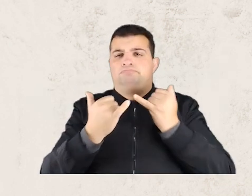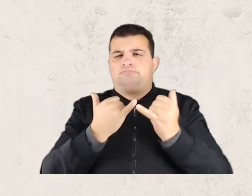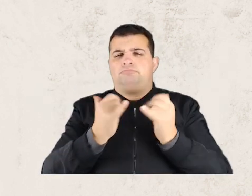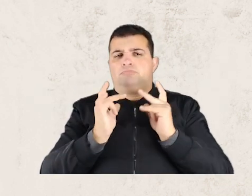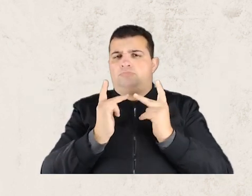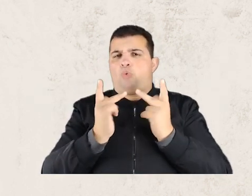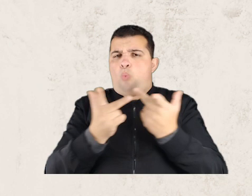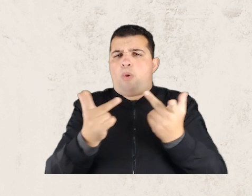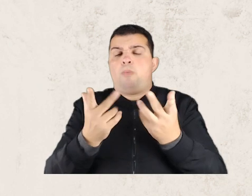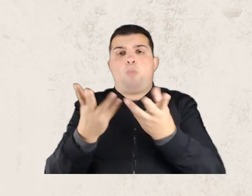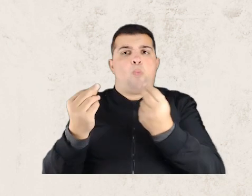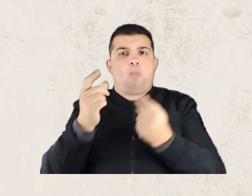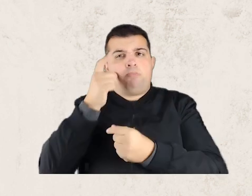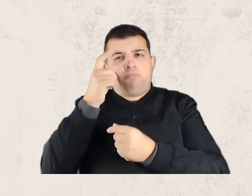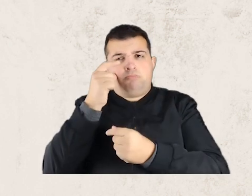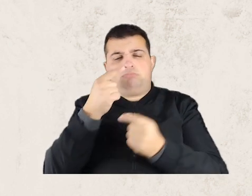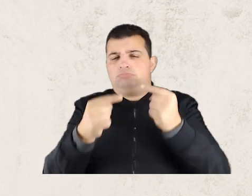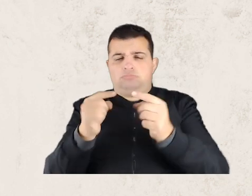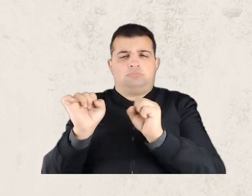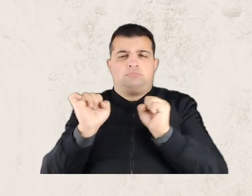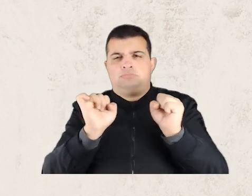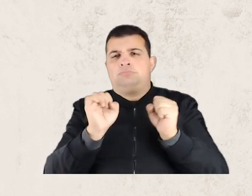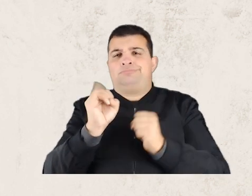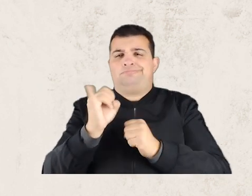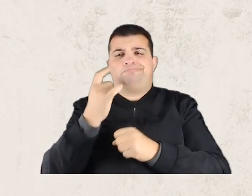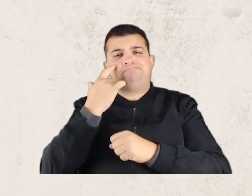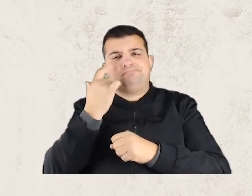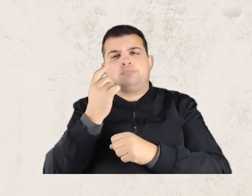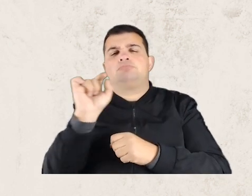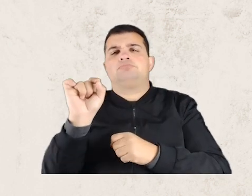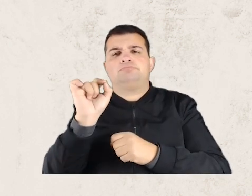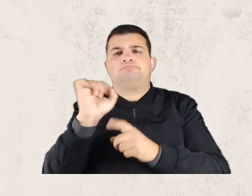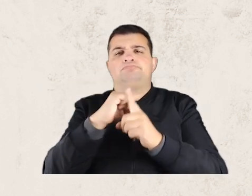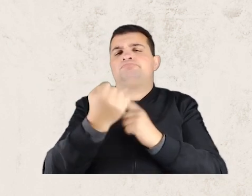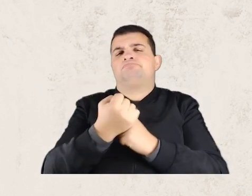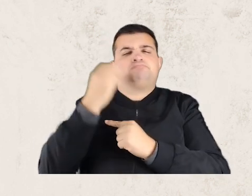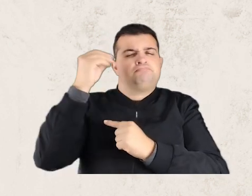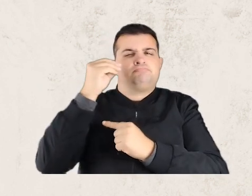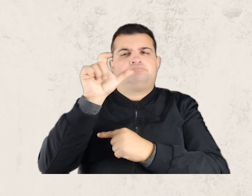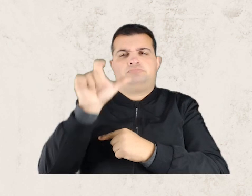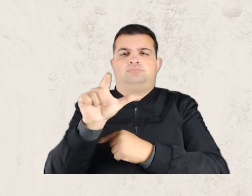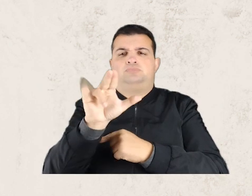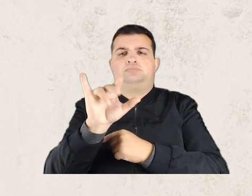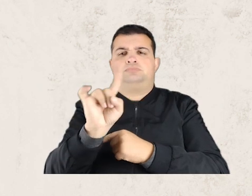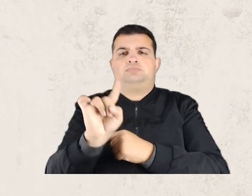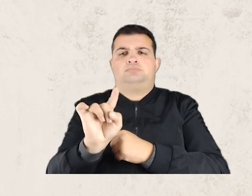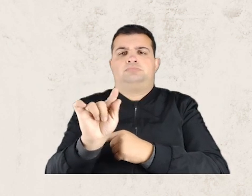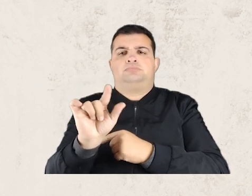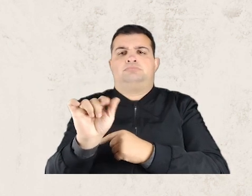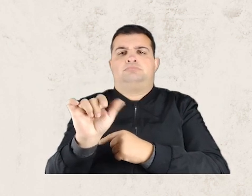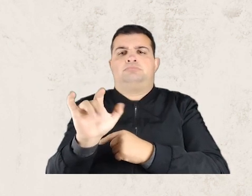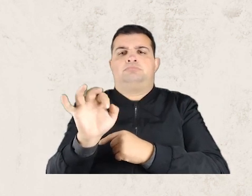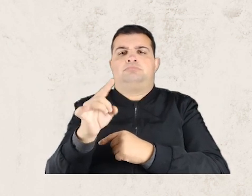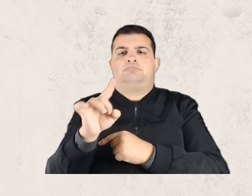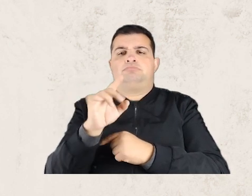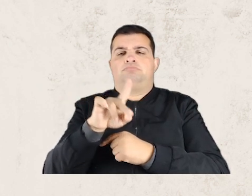política. Eu considero que a psicologia ela é uma ciência e ela é uma profissão. Então você necessariamente tem aí